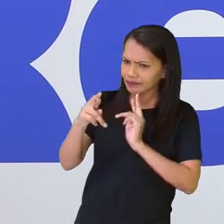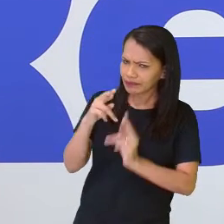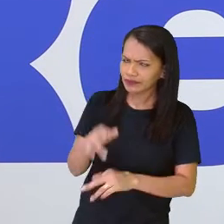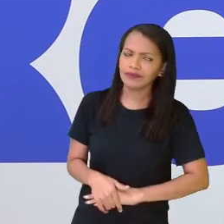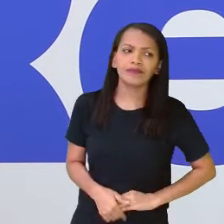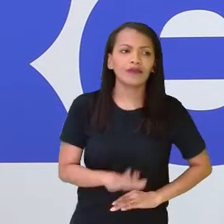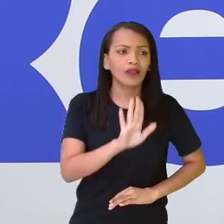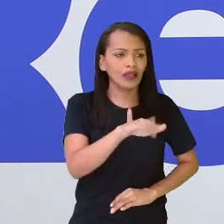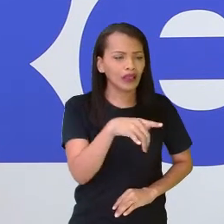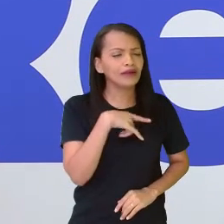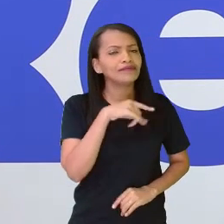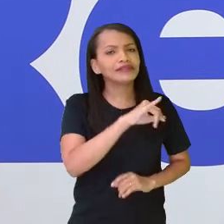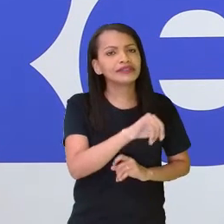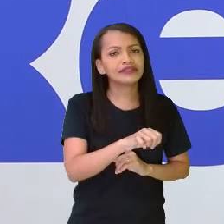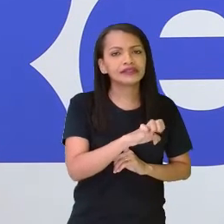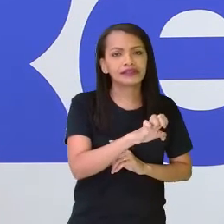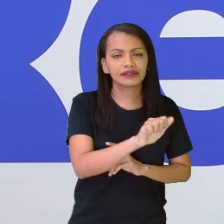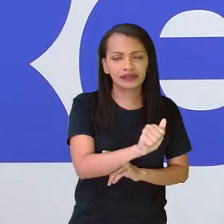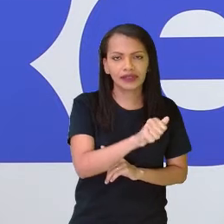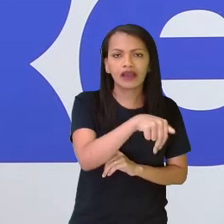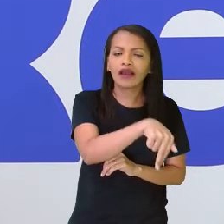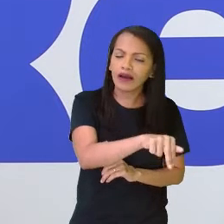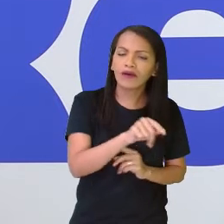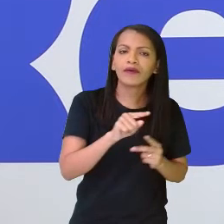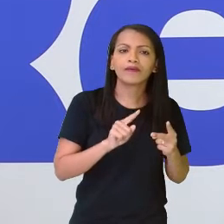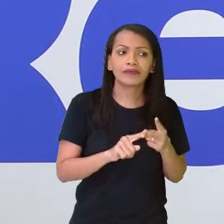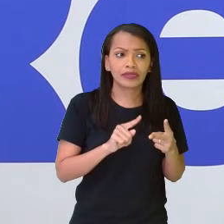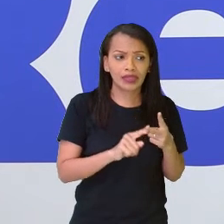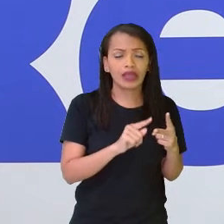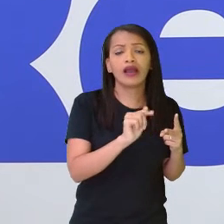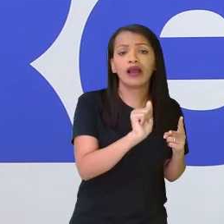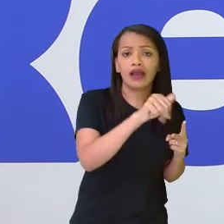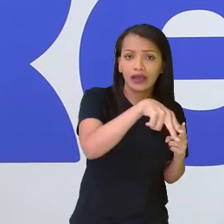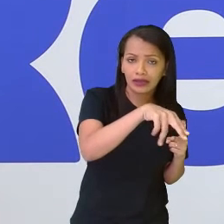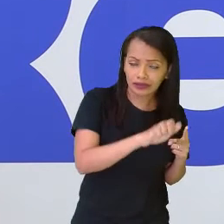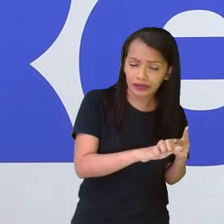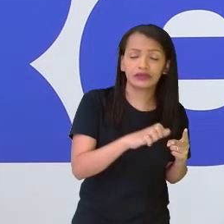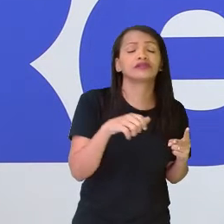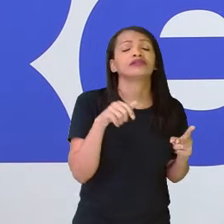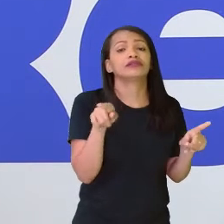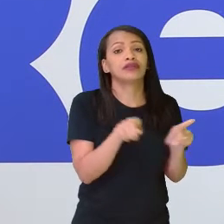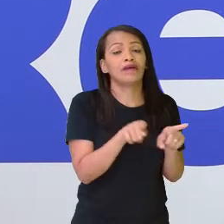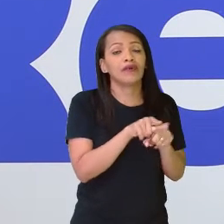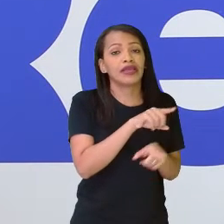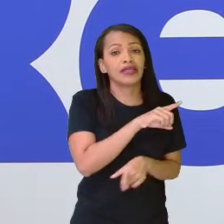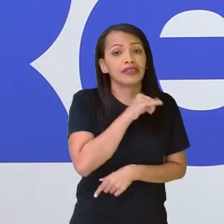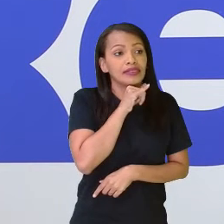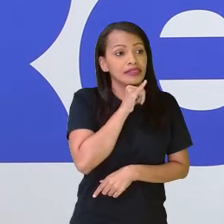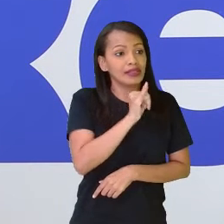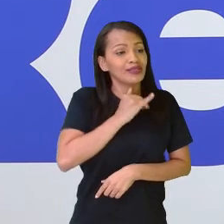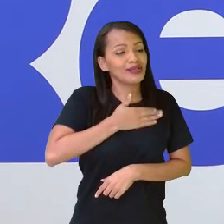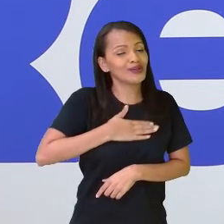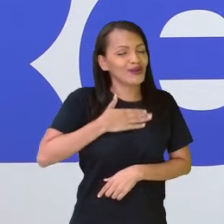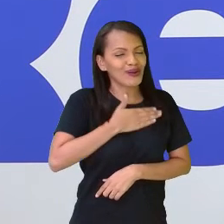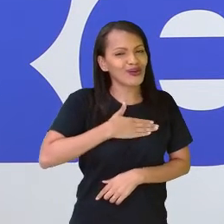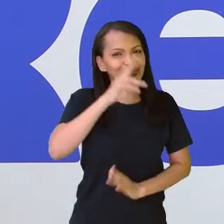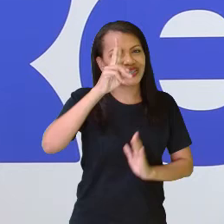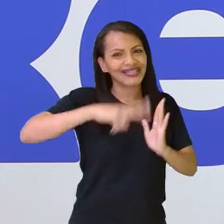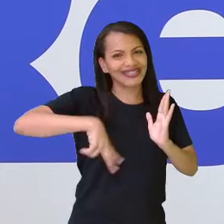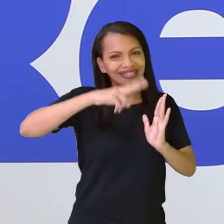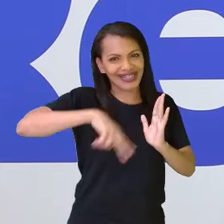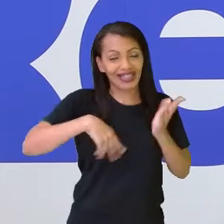né? Maravilha. O Jean disse que gosta de ler. A Anne também está dizendo que gosta de ler. Guilherme está desejando um bom dia, né? Bom dia,